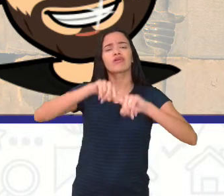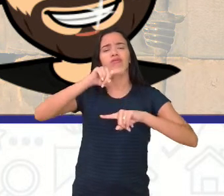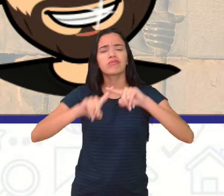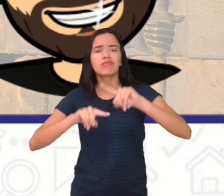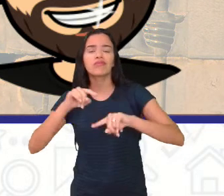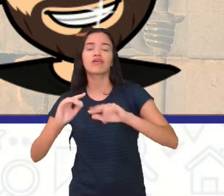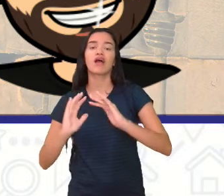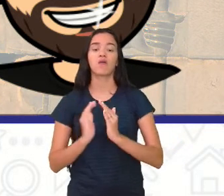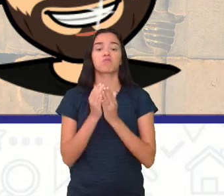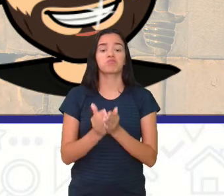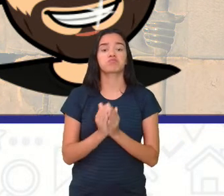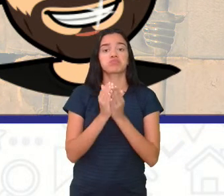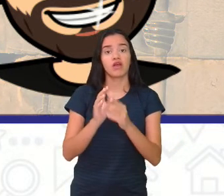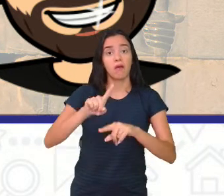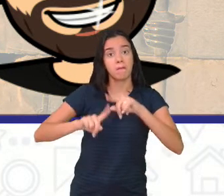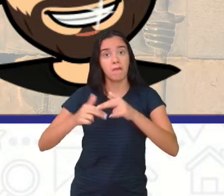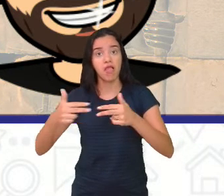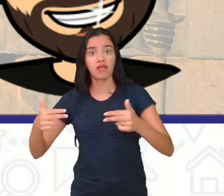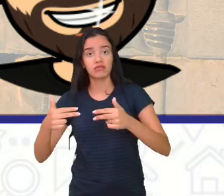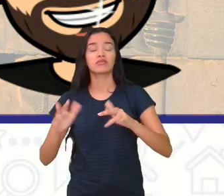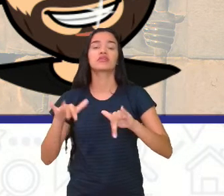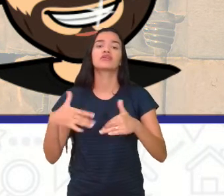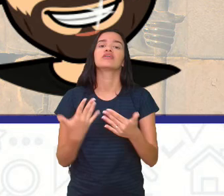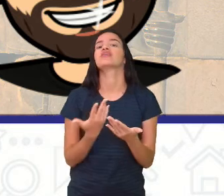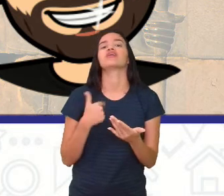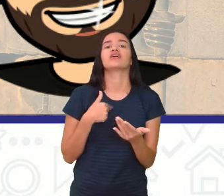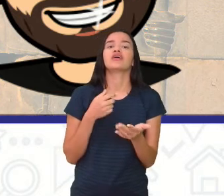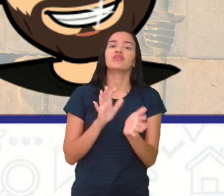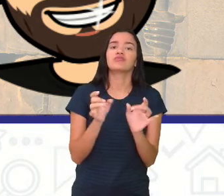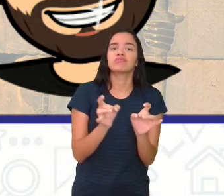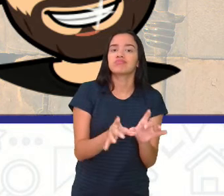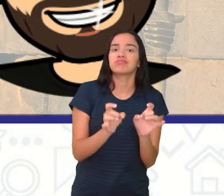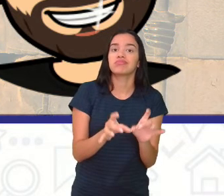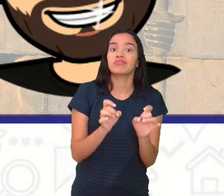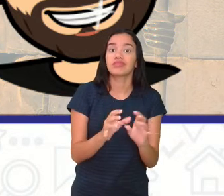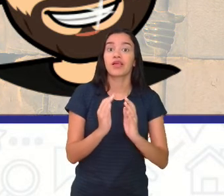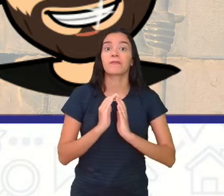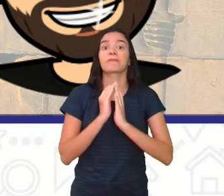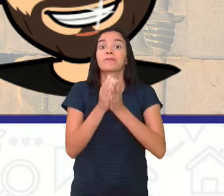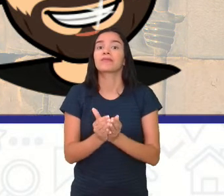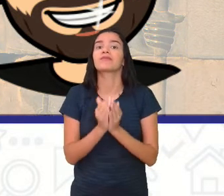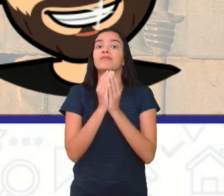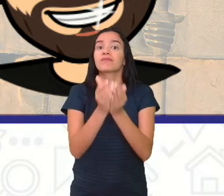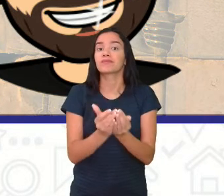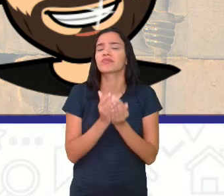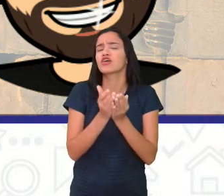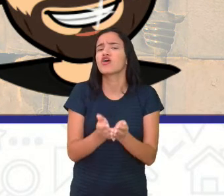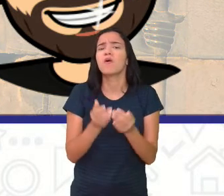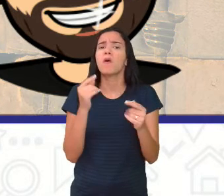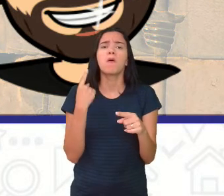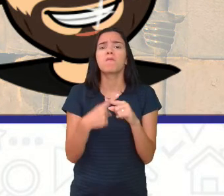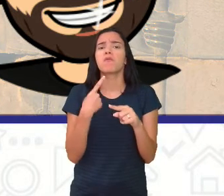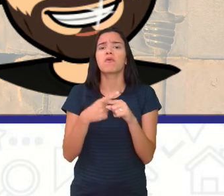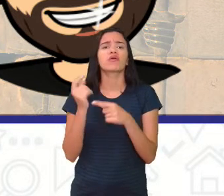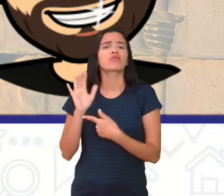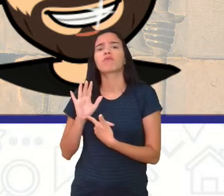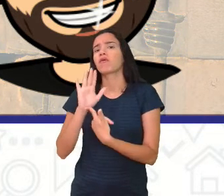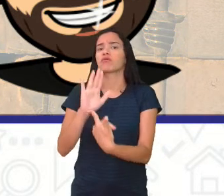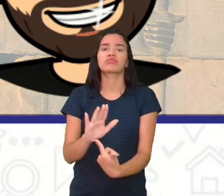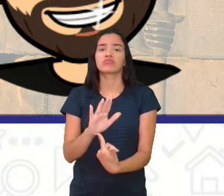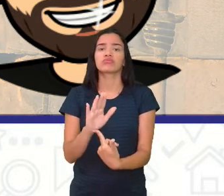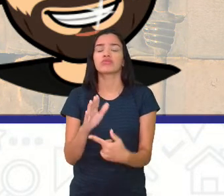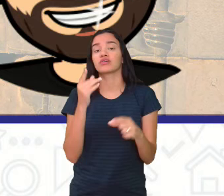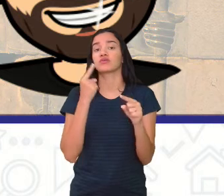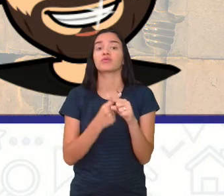gente tem aí uma atividade de comércio marítimo, né? E por que que a gente está mostrando isso? Porque